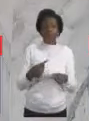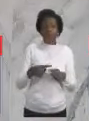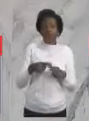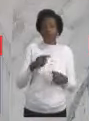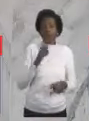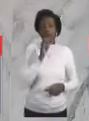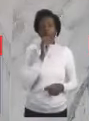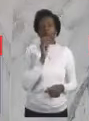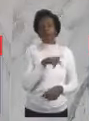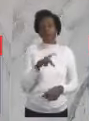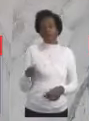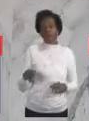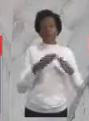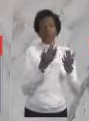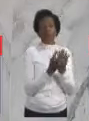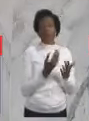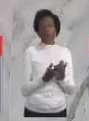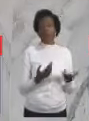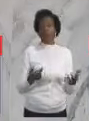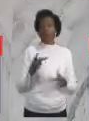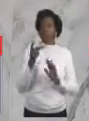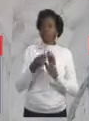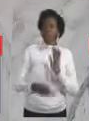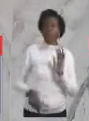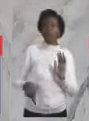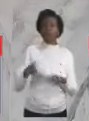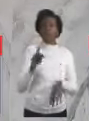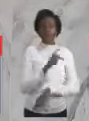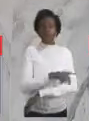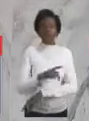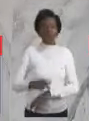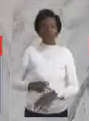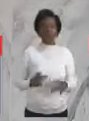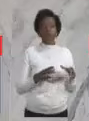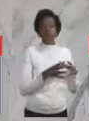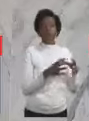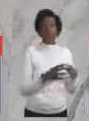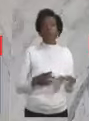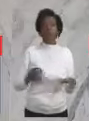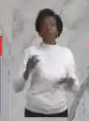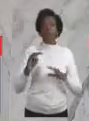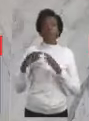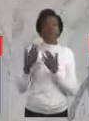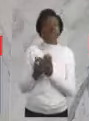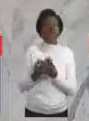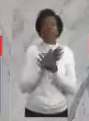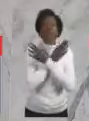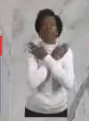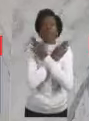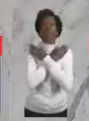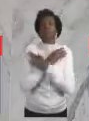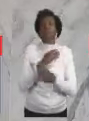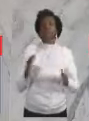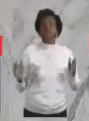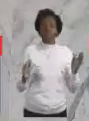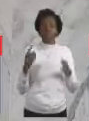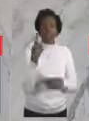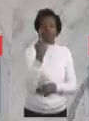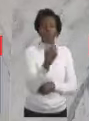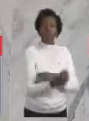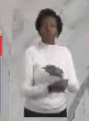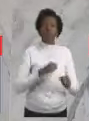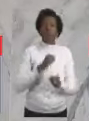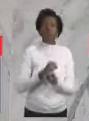das escolas do projeto pedagógico das Comunidades escolares ficam desempregados durante um ano e